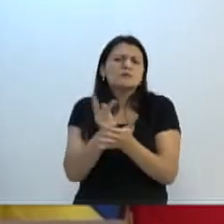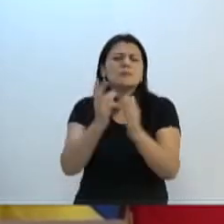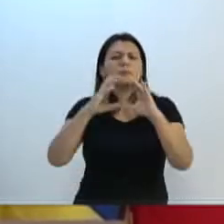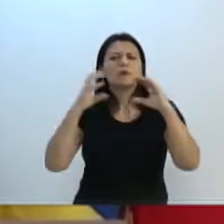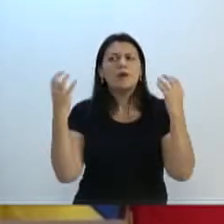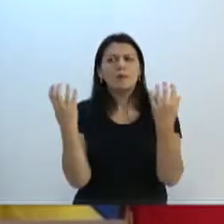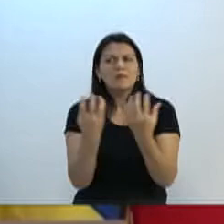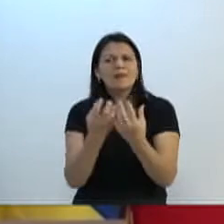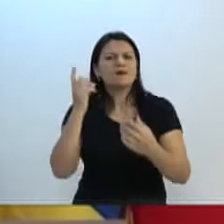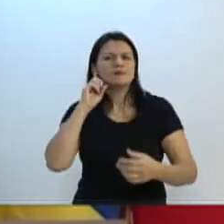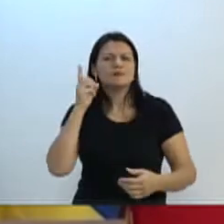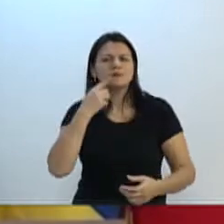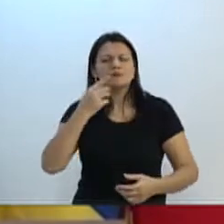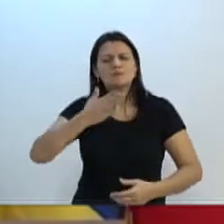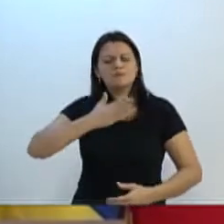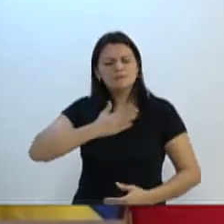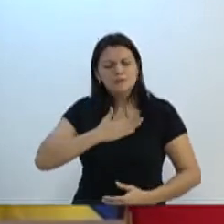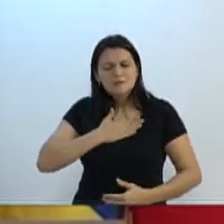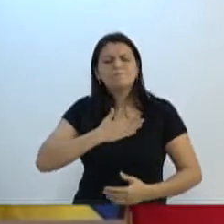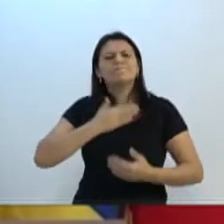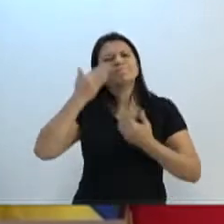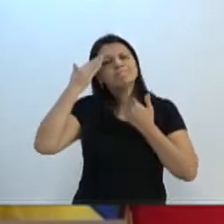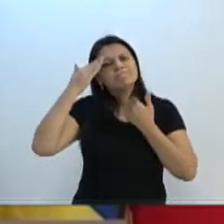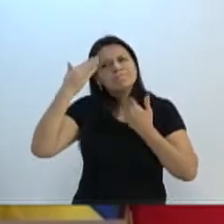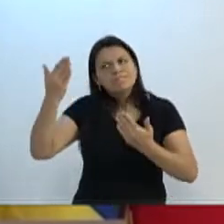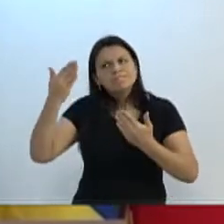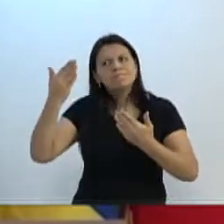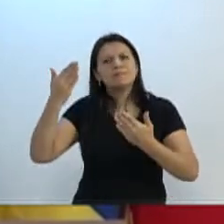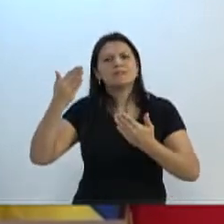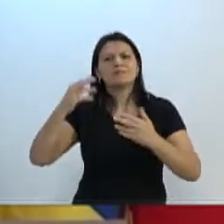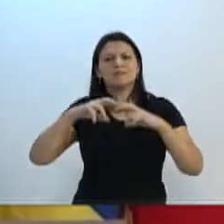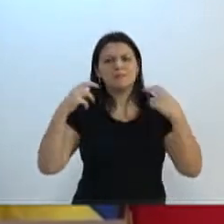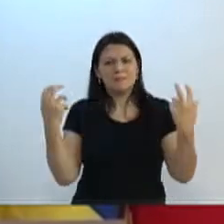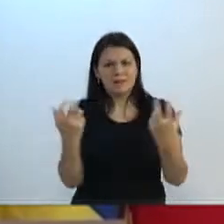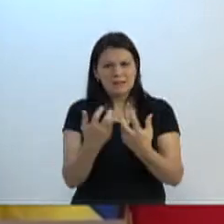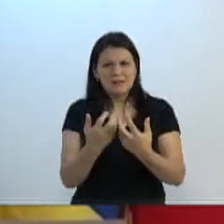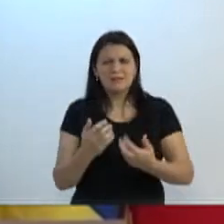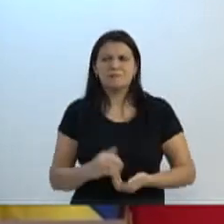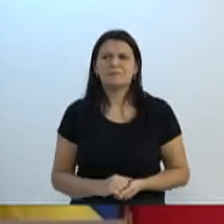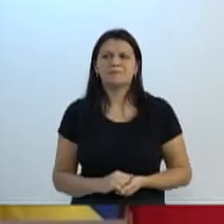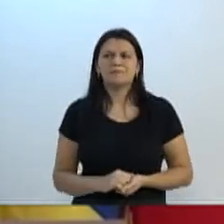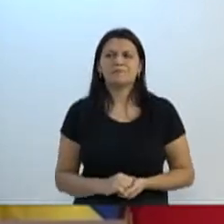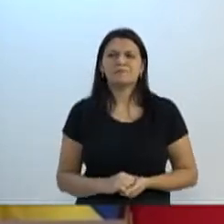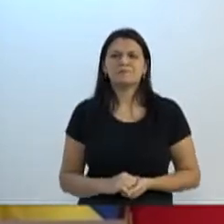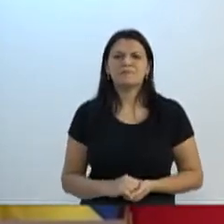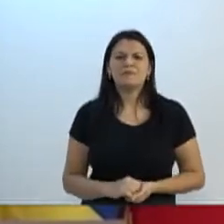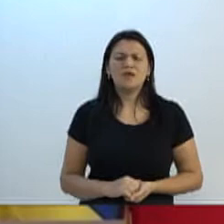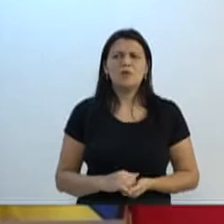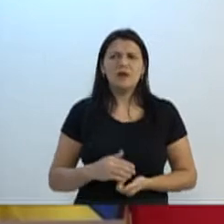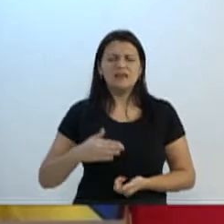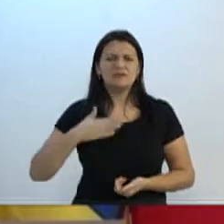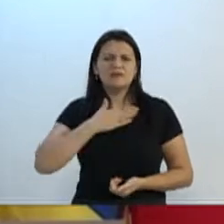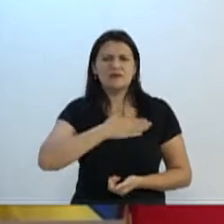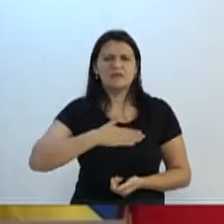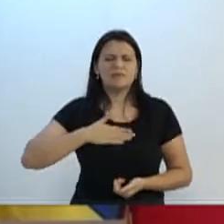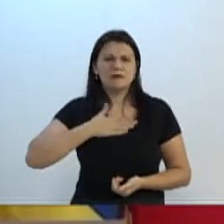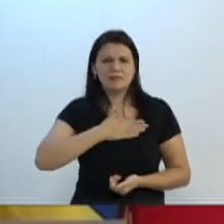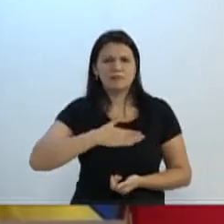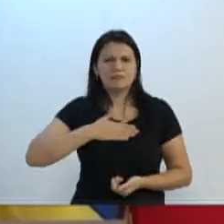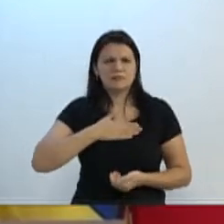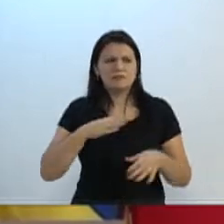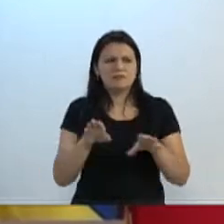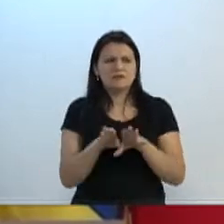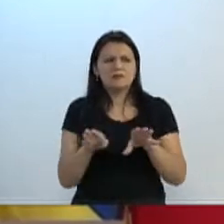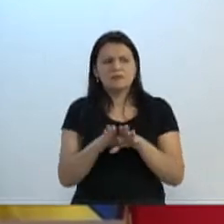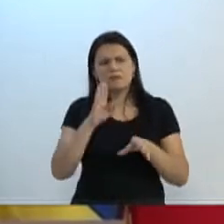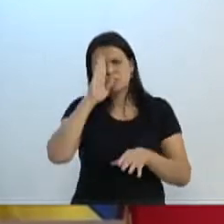surda, da qual eu faço meu mais sincero agradecimento aqui nesse plenário. Eu gostaria também de destacar que hoje é o